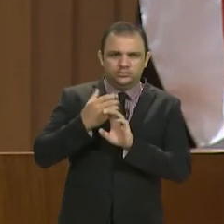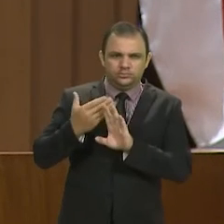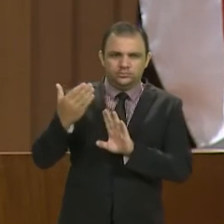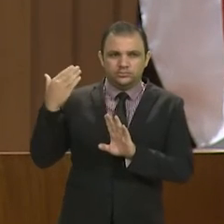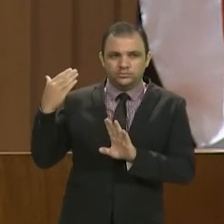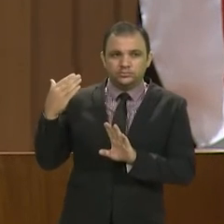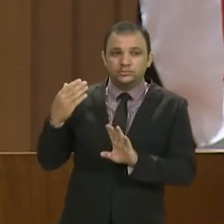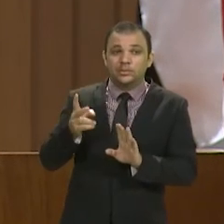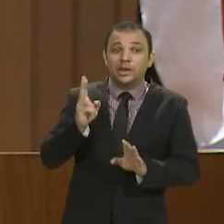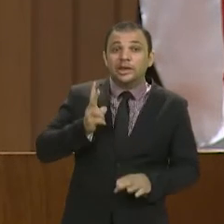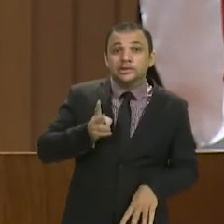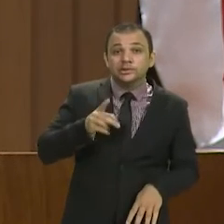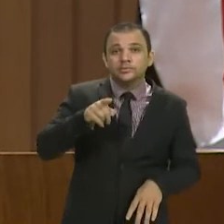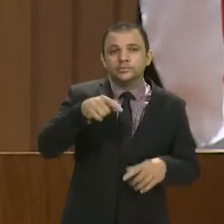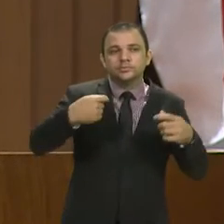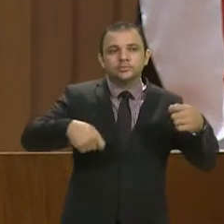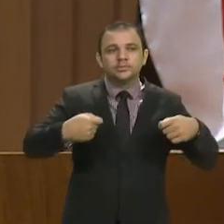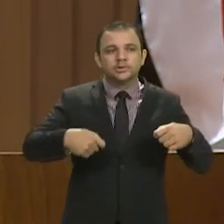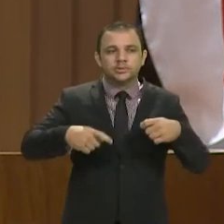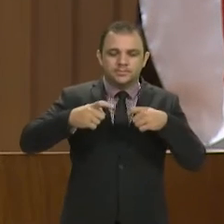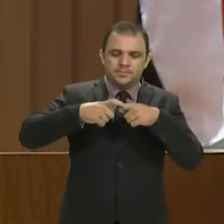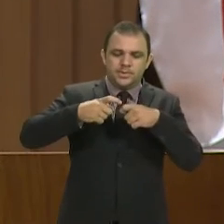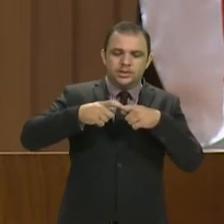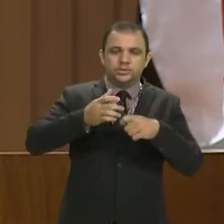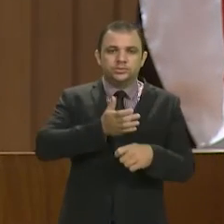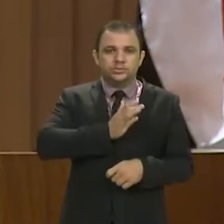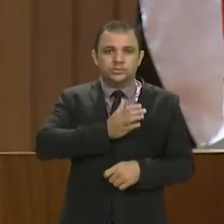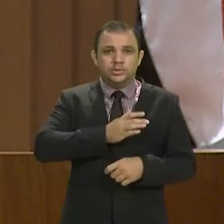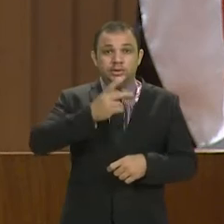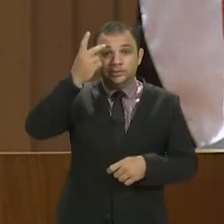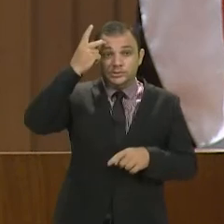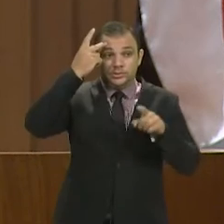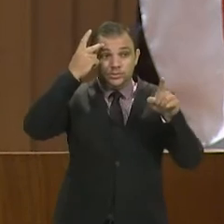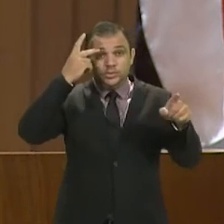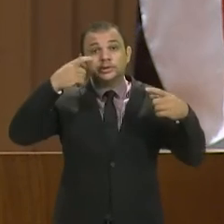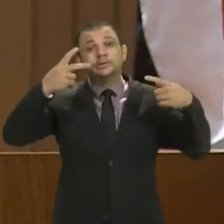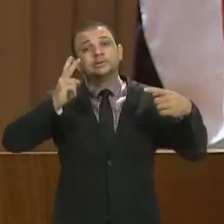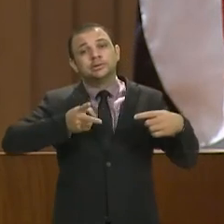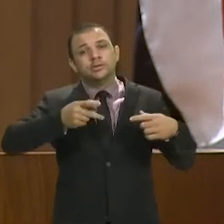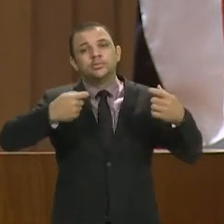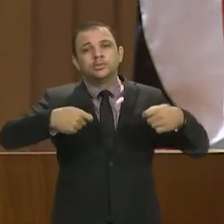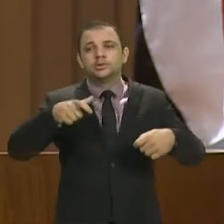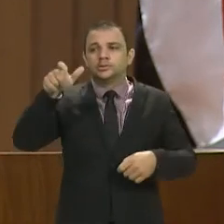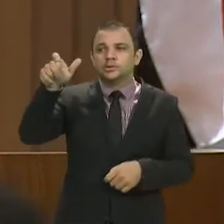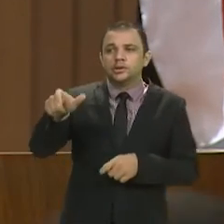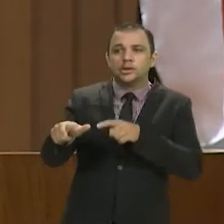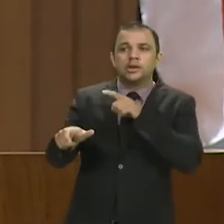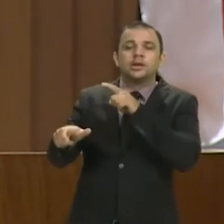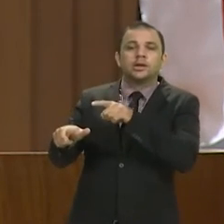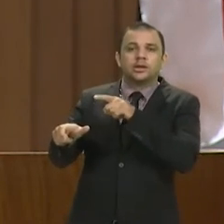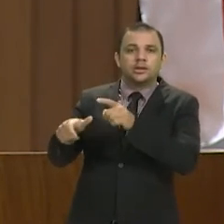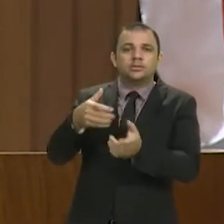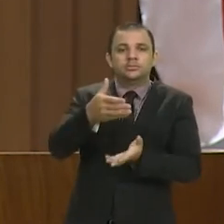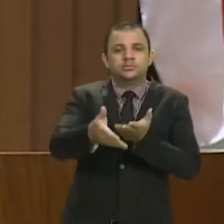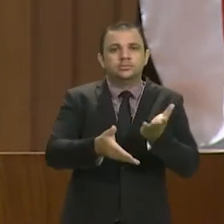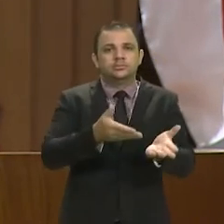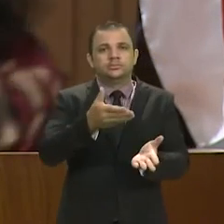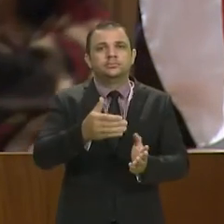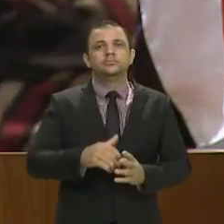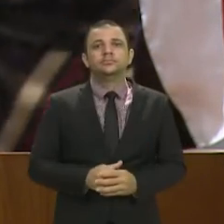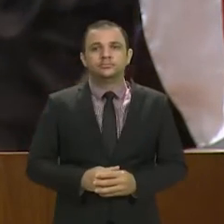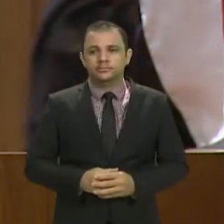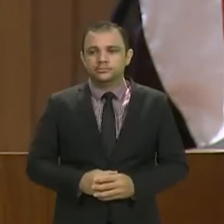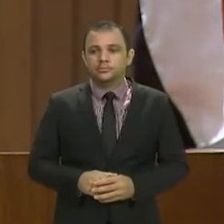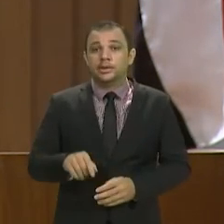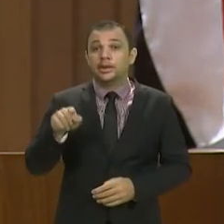de algum atendimento de cardiologia em São Paulo, passaram pela mão de Dr. Eduardo Moraes Rego. Ele